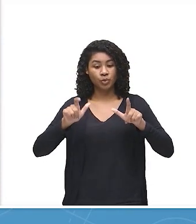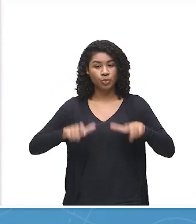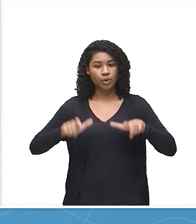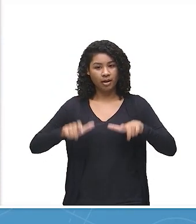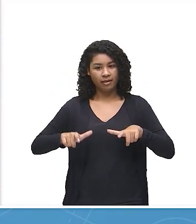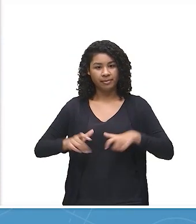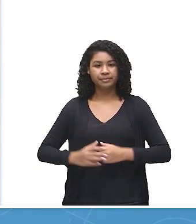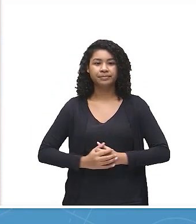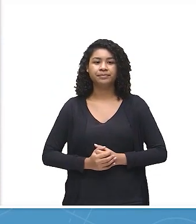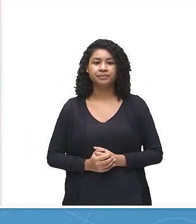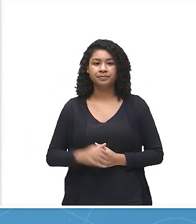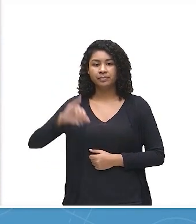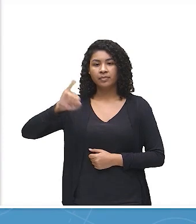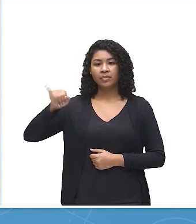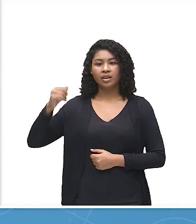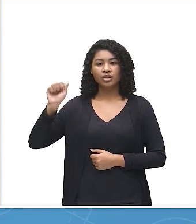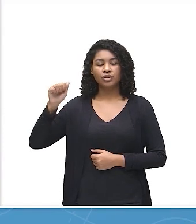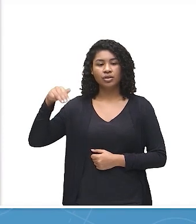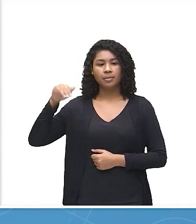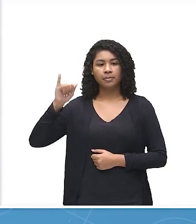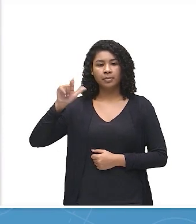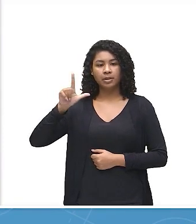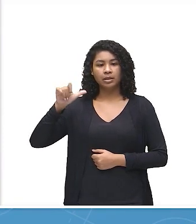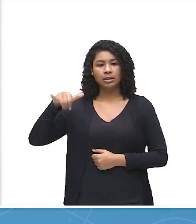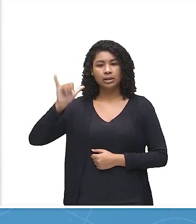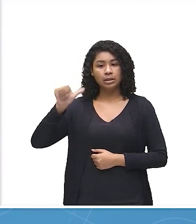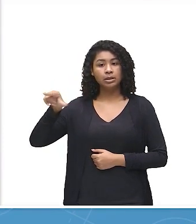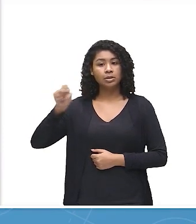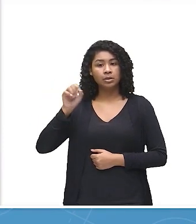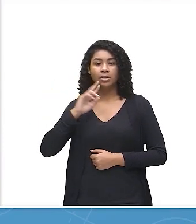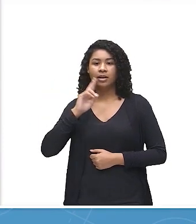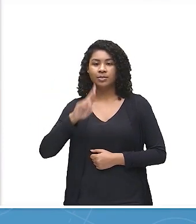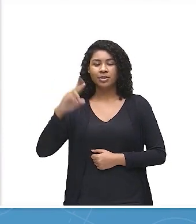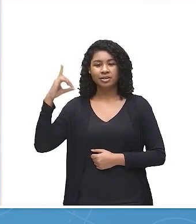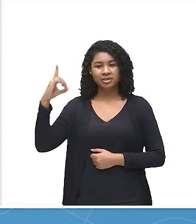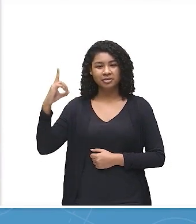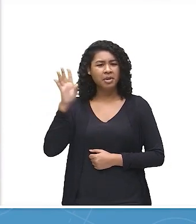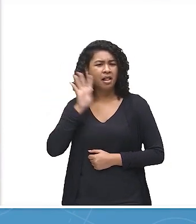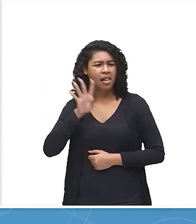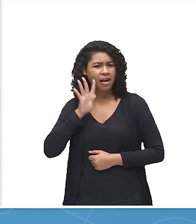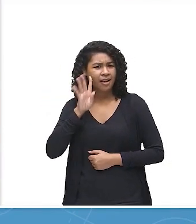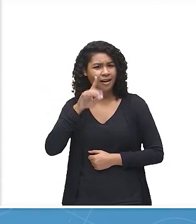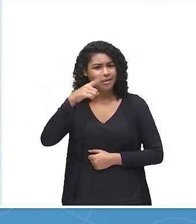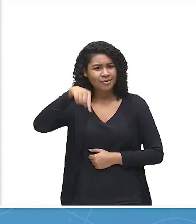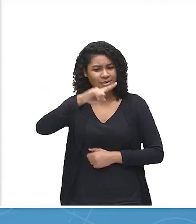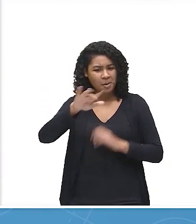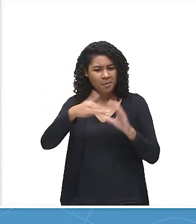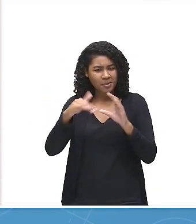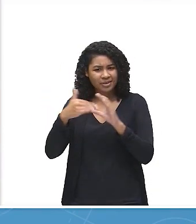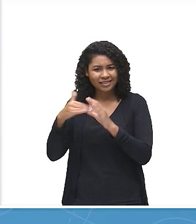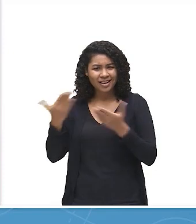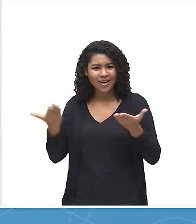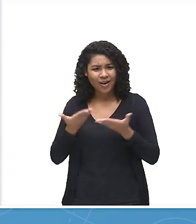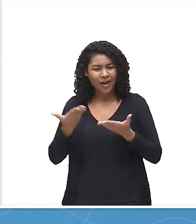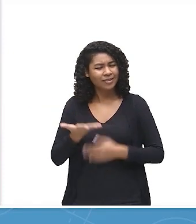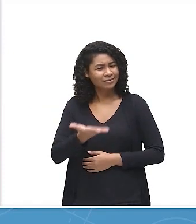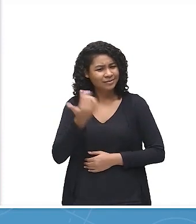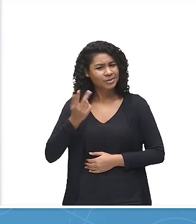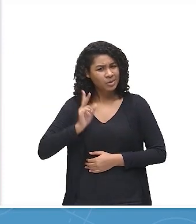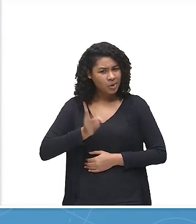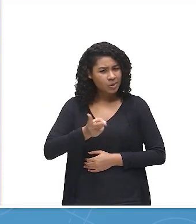a Eloá, né? Disse que é a letra D, que é a questão D,